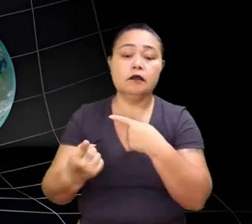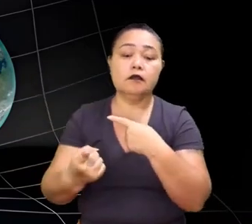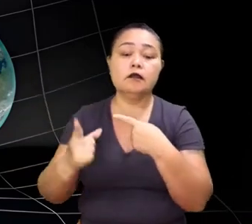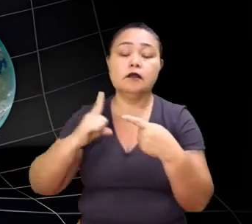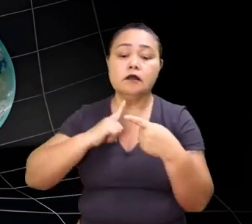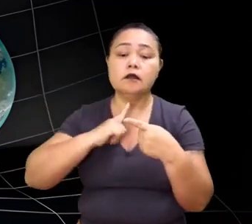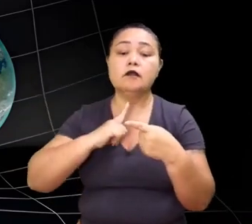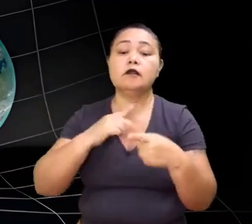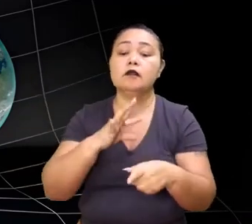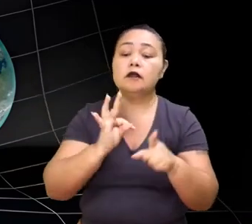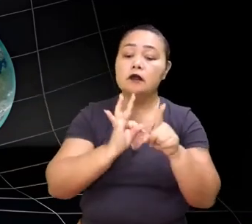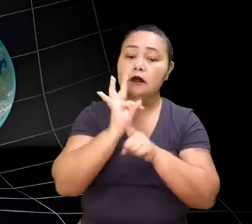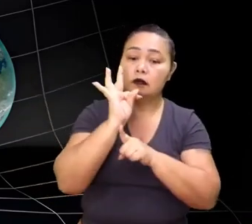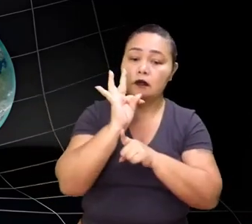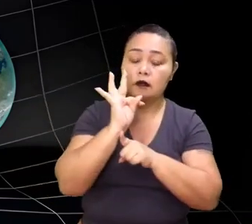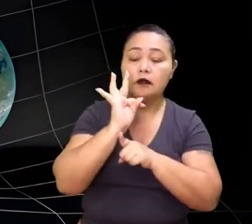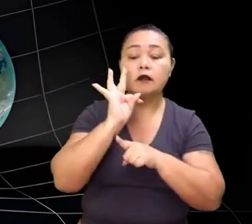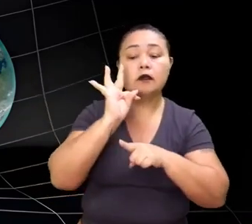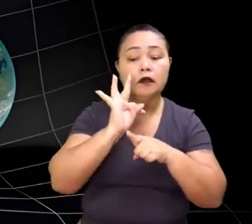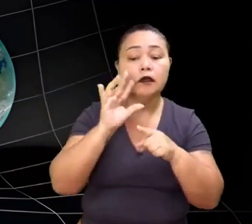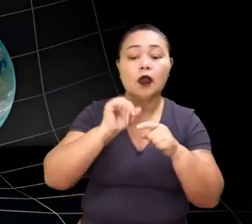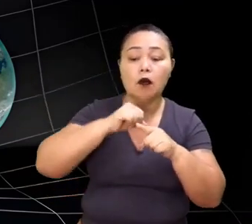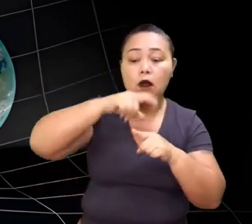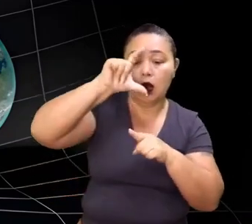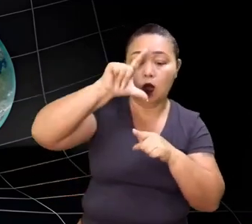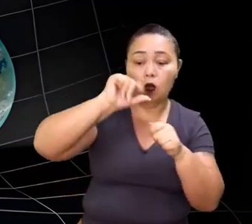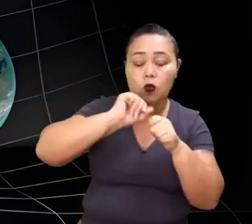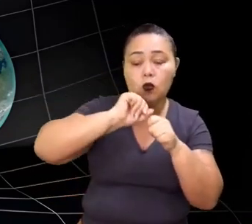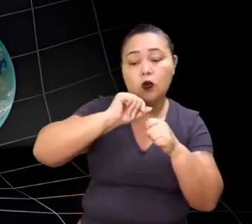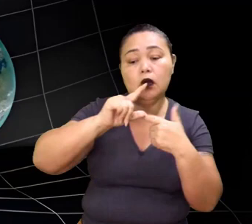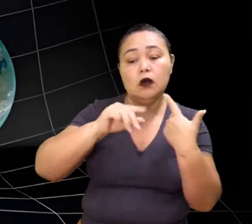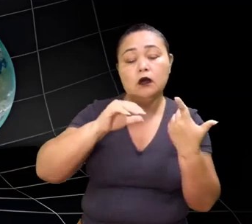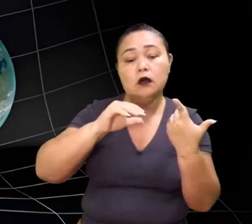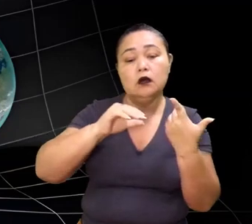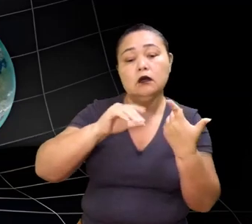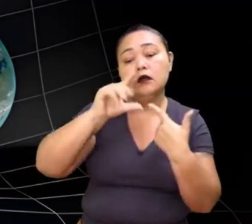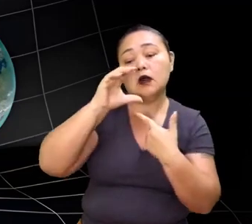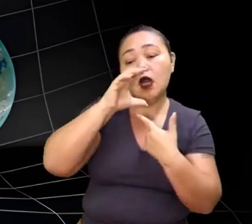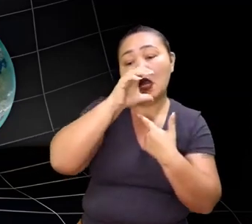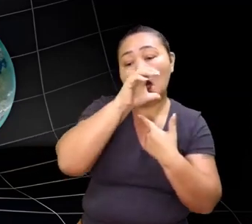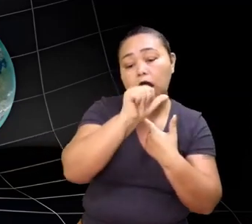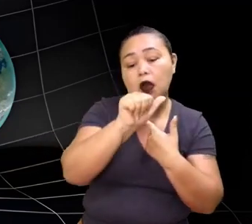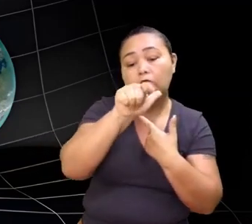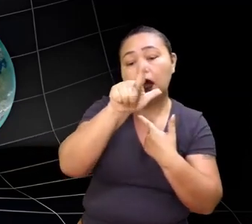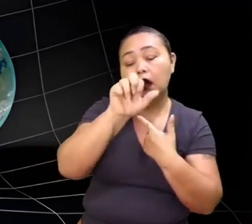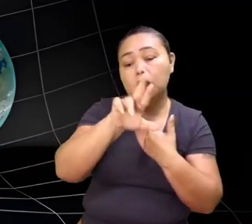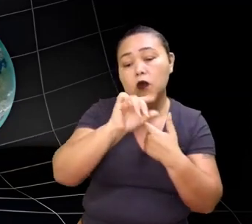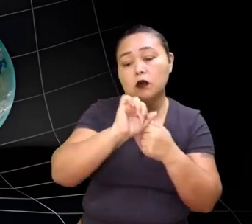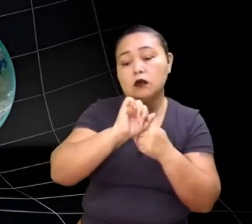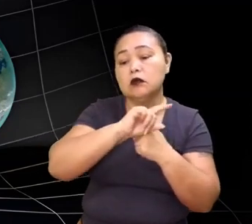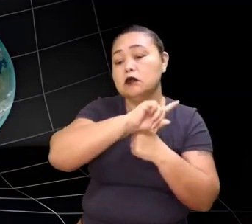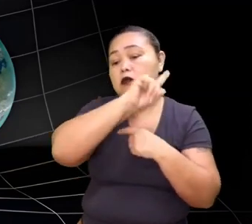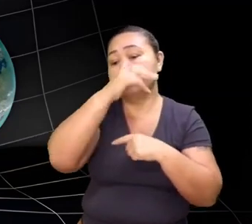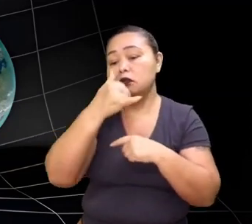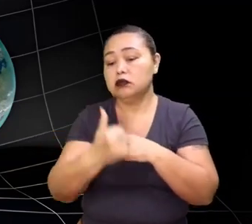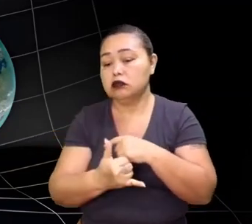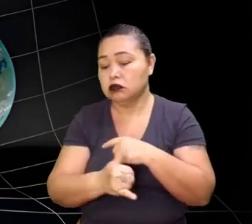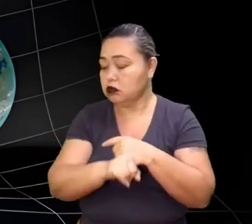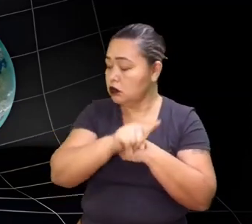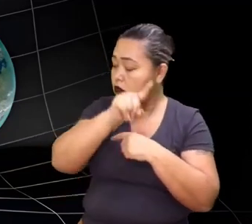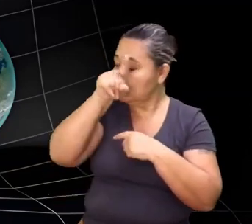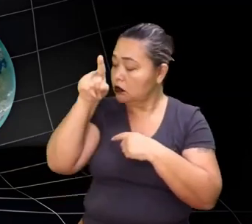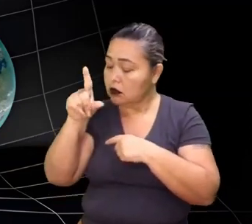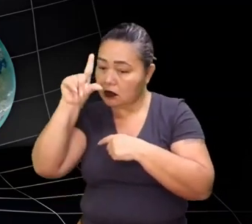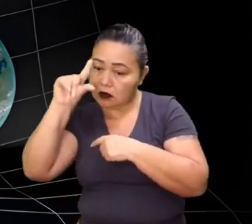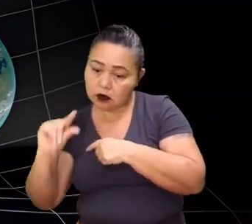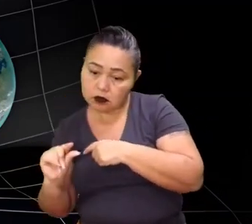normalmente a temperatura de um corpo maior temperatura mais alta o calor vai a energia térmica se desloca até um corpo